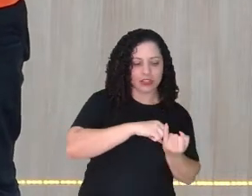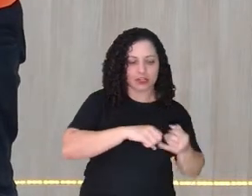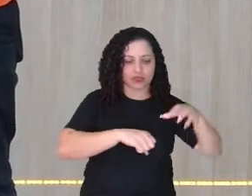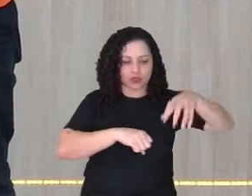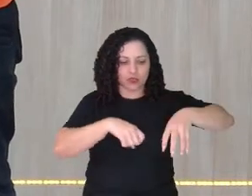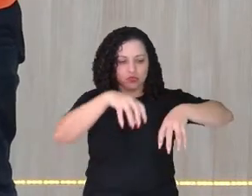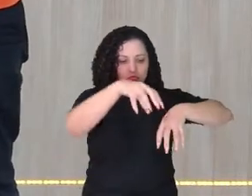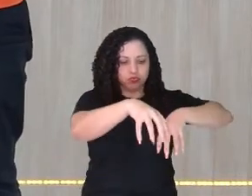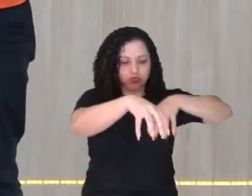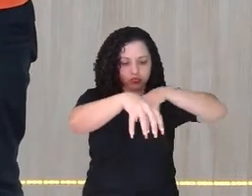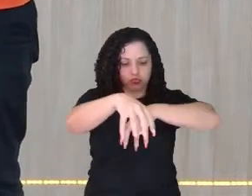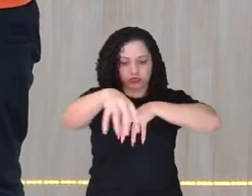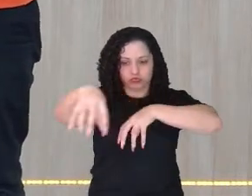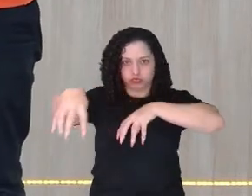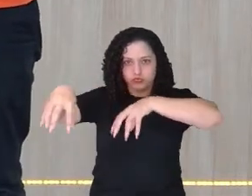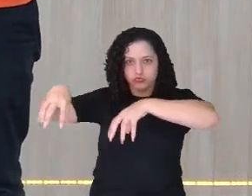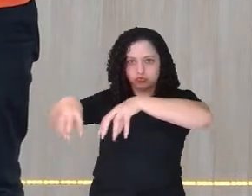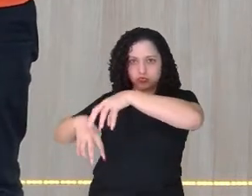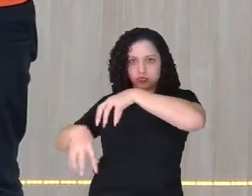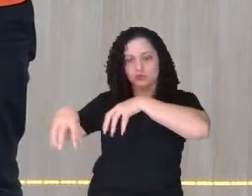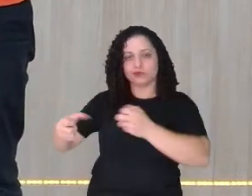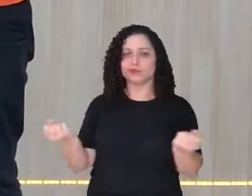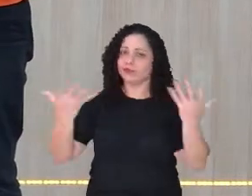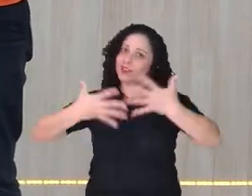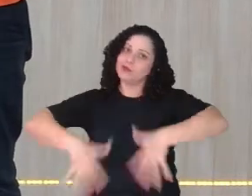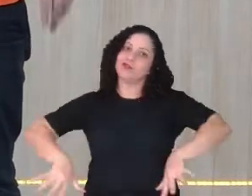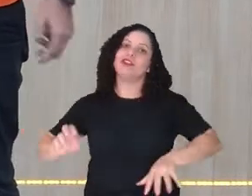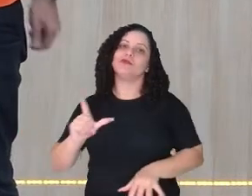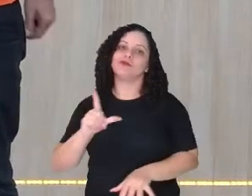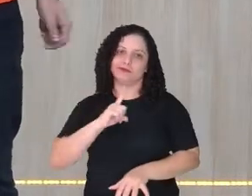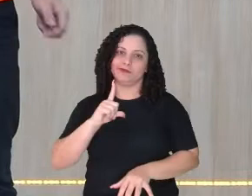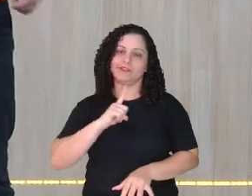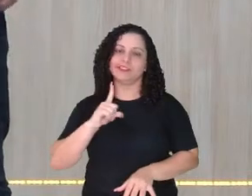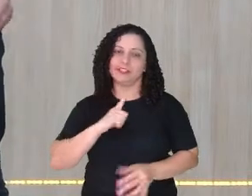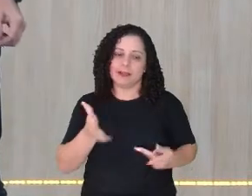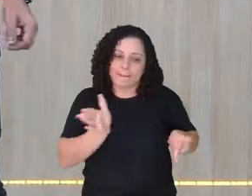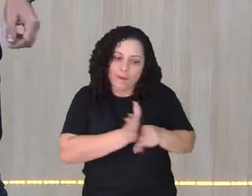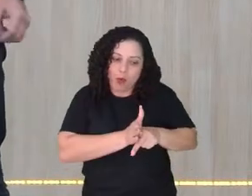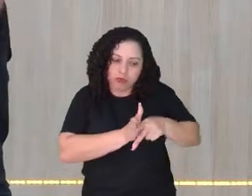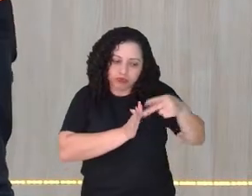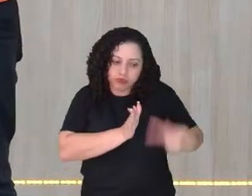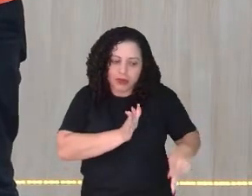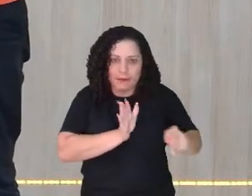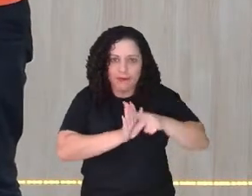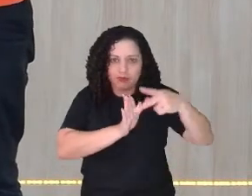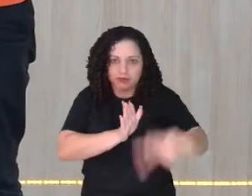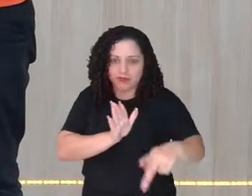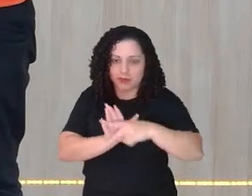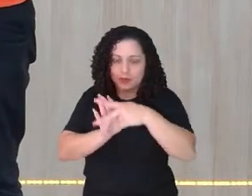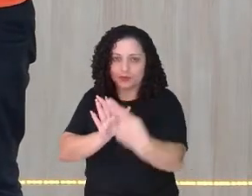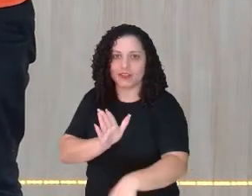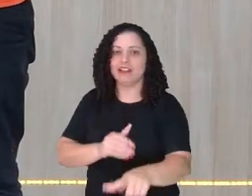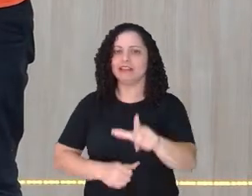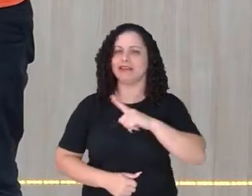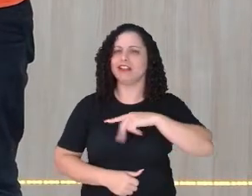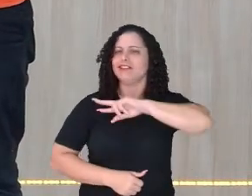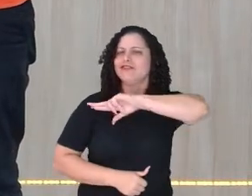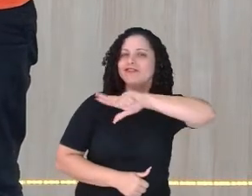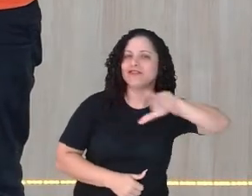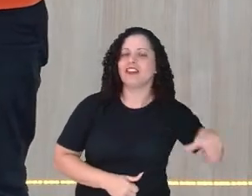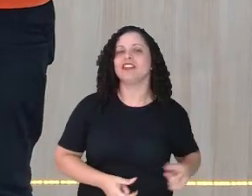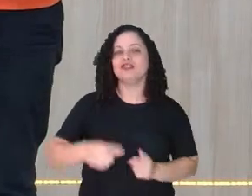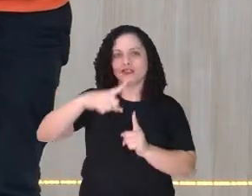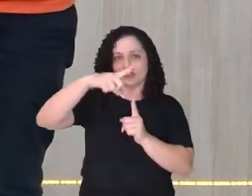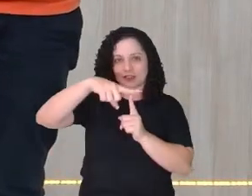haver processo de endemismo, tá? Então, por isso que a gente vai ter tantos animais interessantes. Eu acho que antes desse aqui tinha